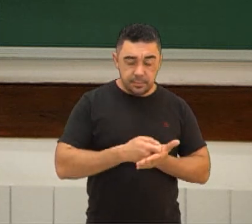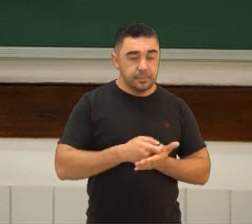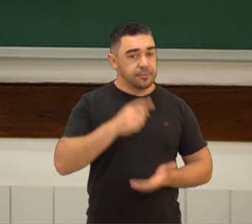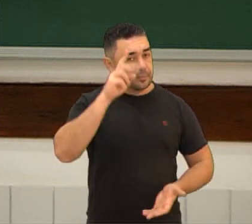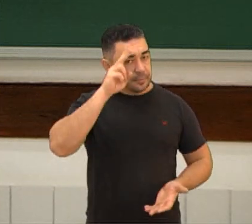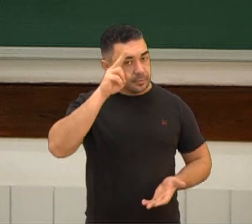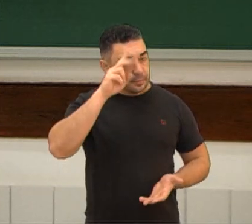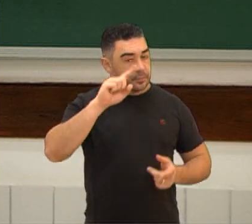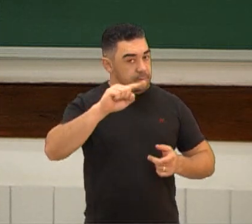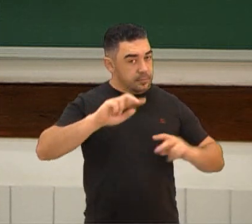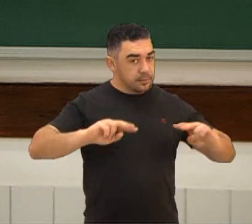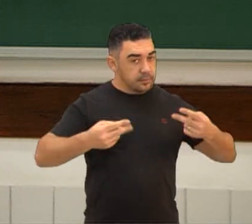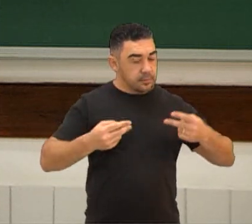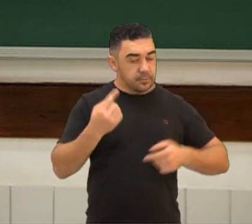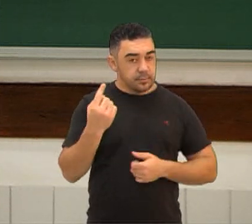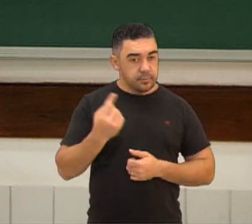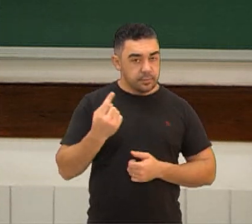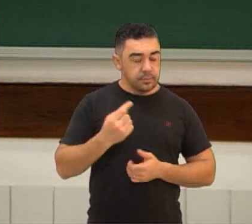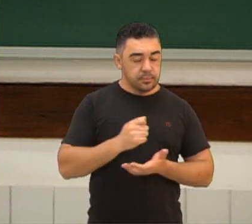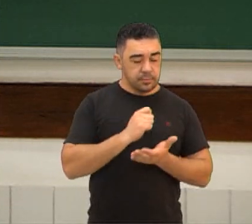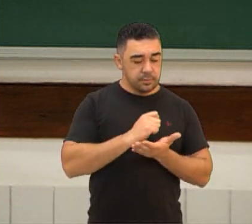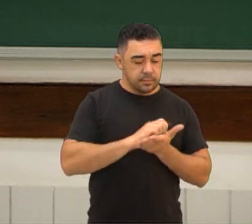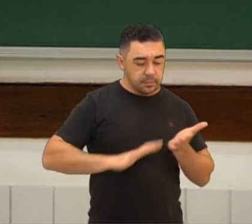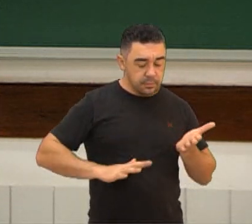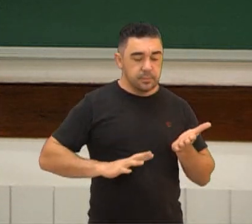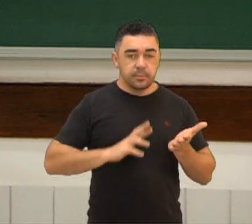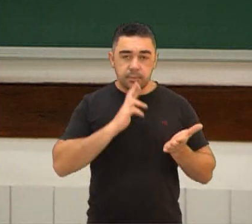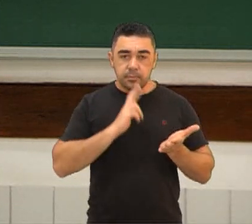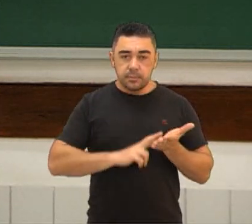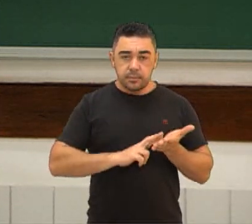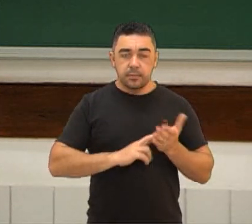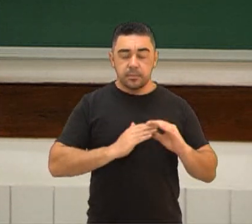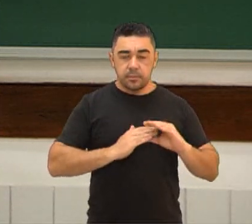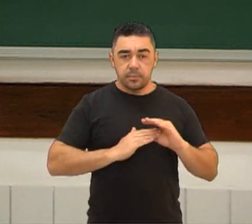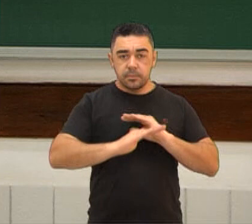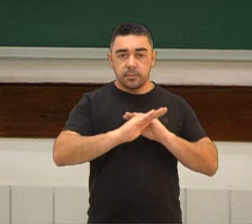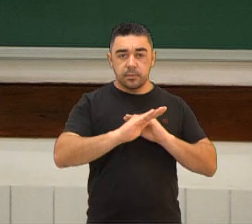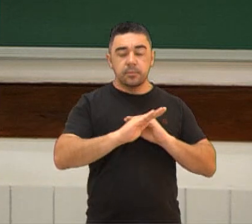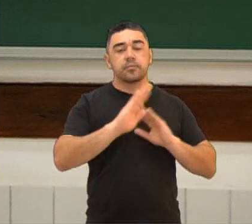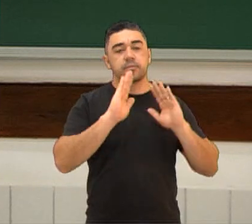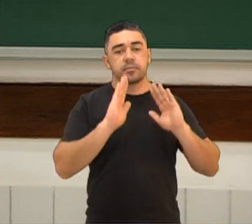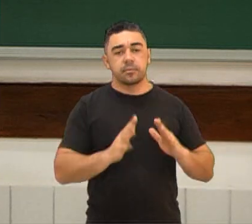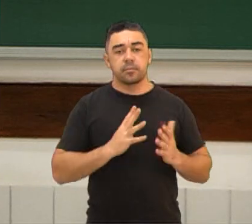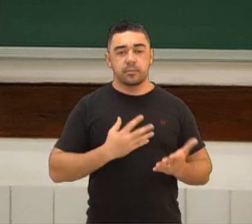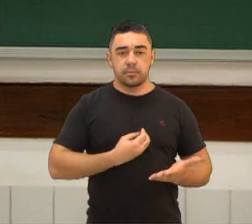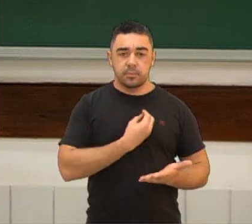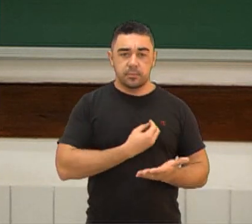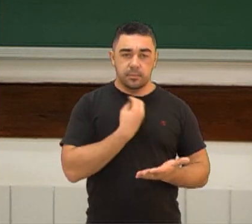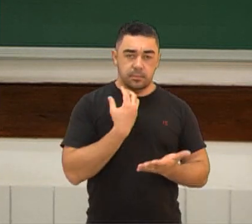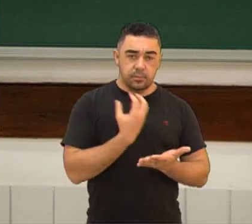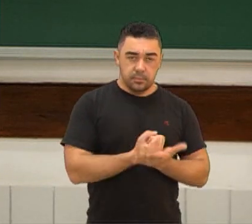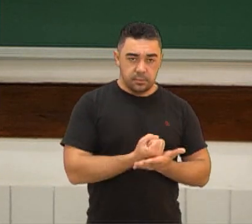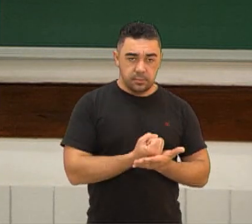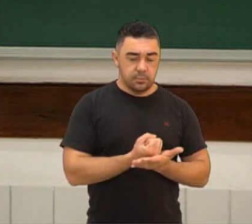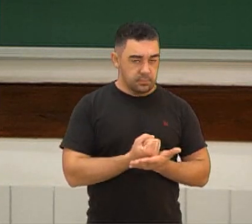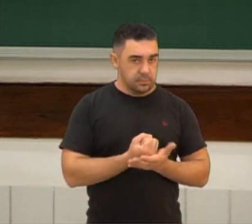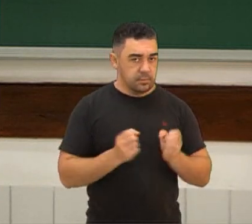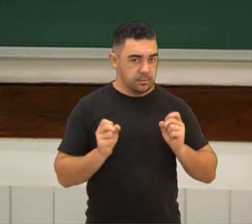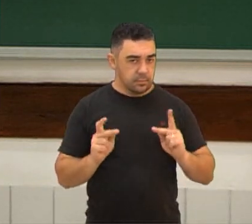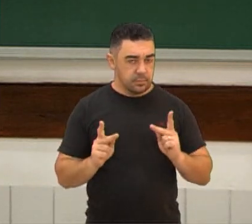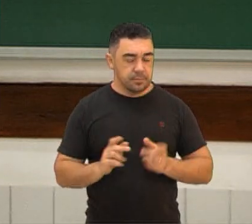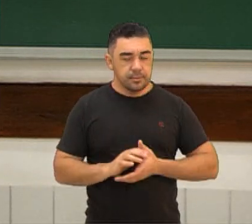de clicar no primeiro link para registrar sua presença, sua frequência e enviar suas atividades,